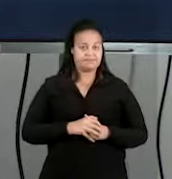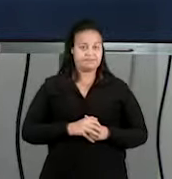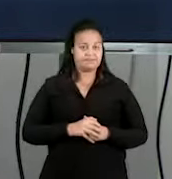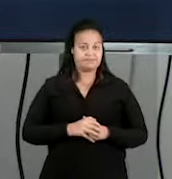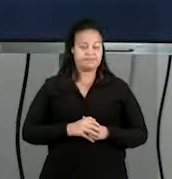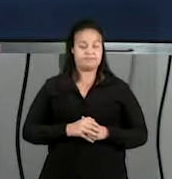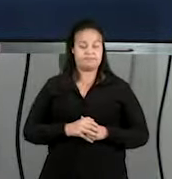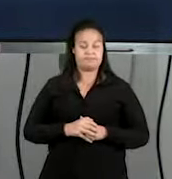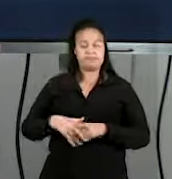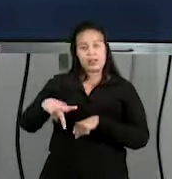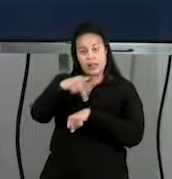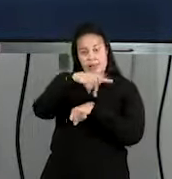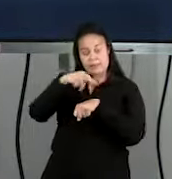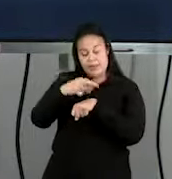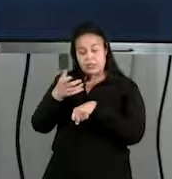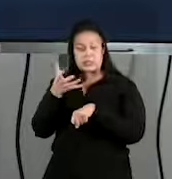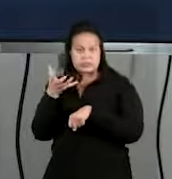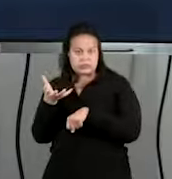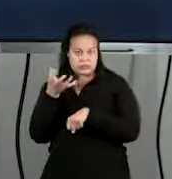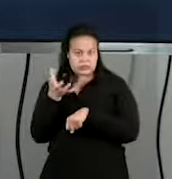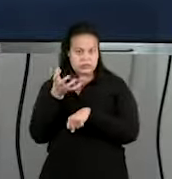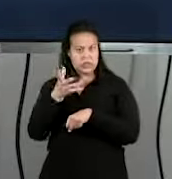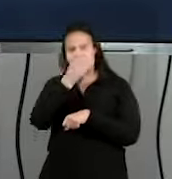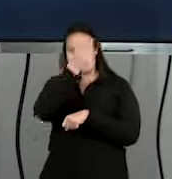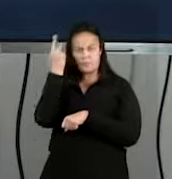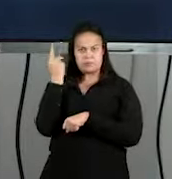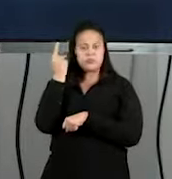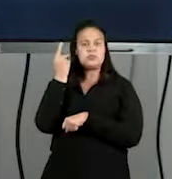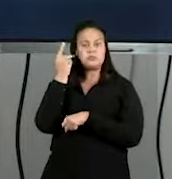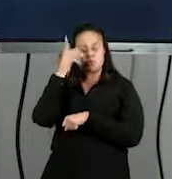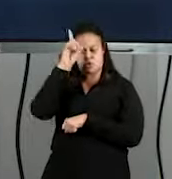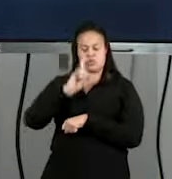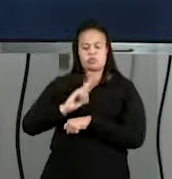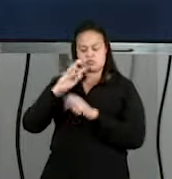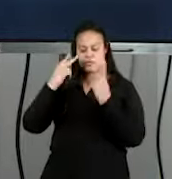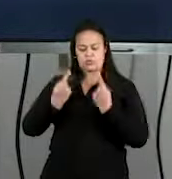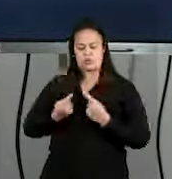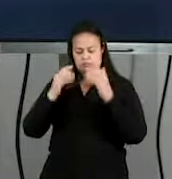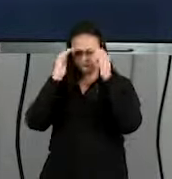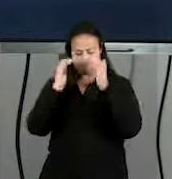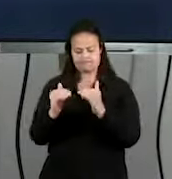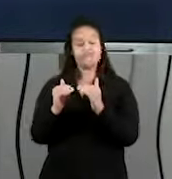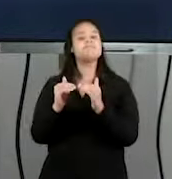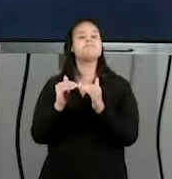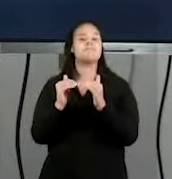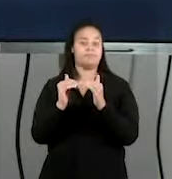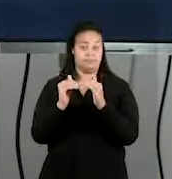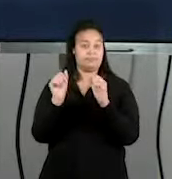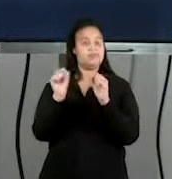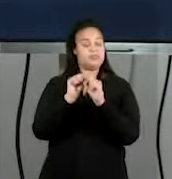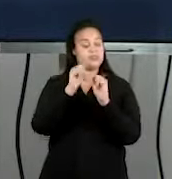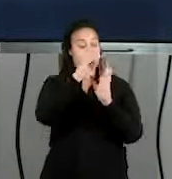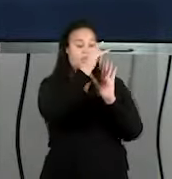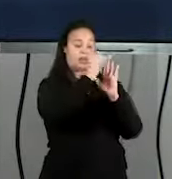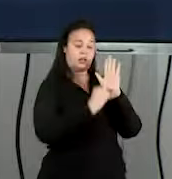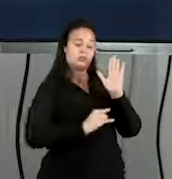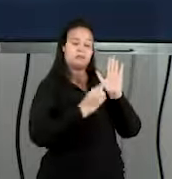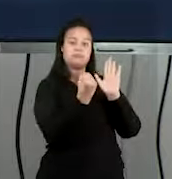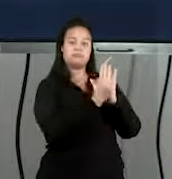como esses países querem que todas as pessoas tenham os seus direitos respeitados, eles fizeram essa